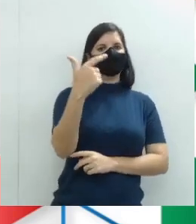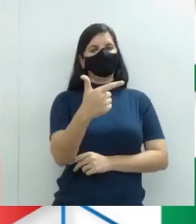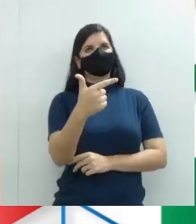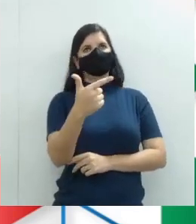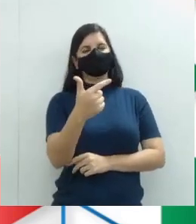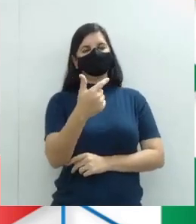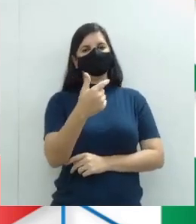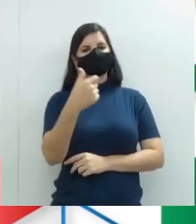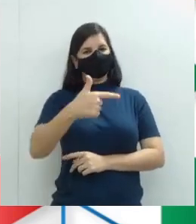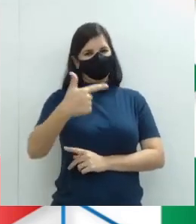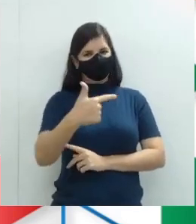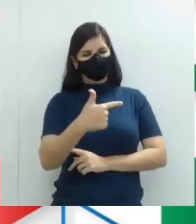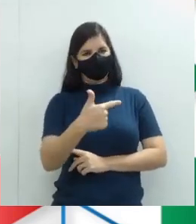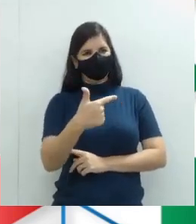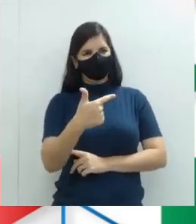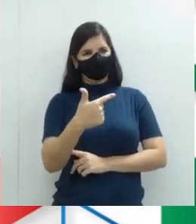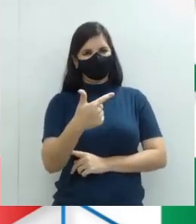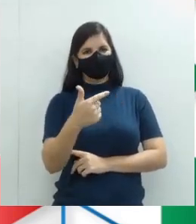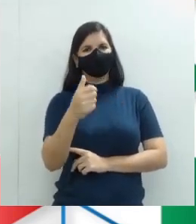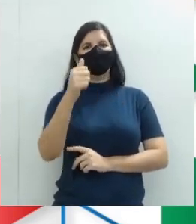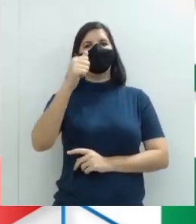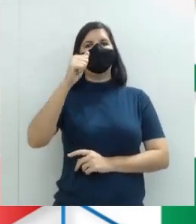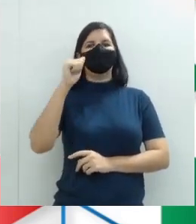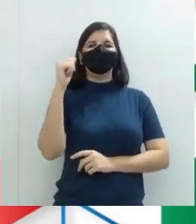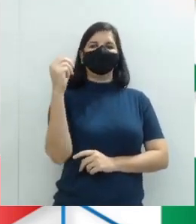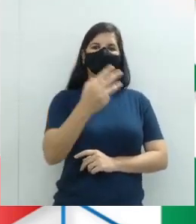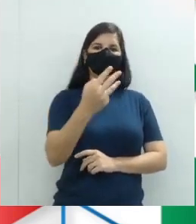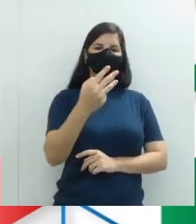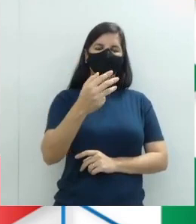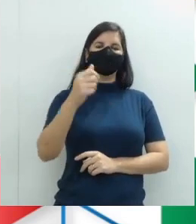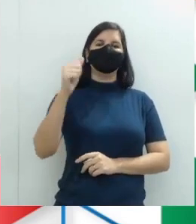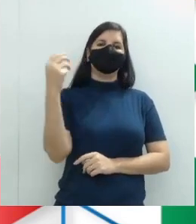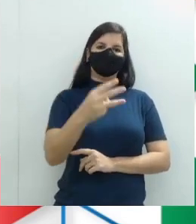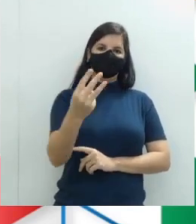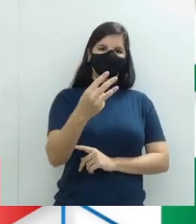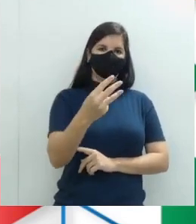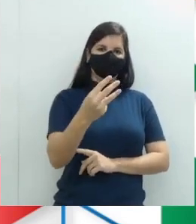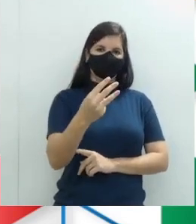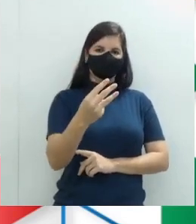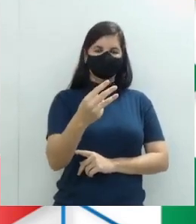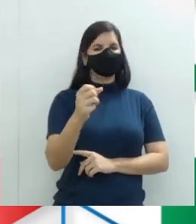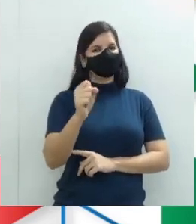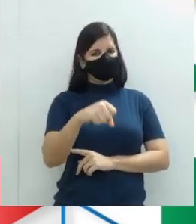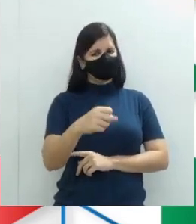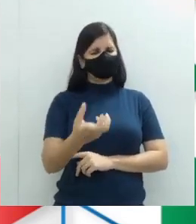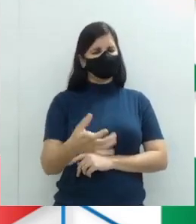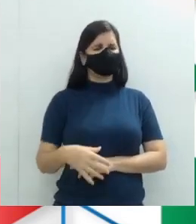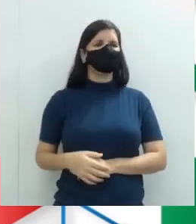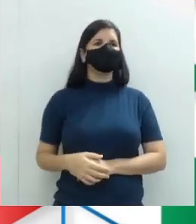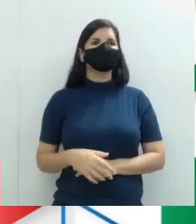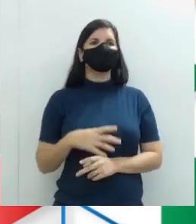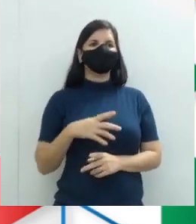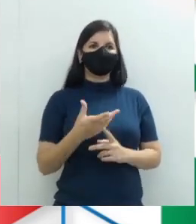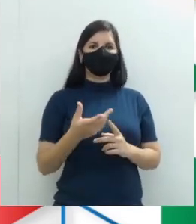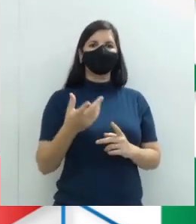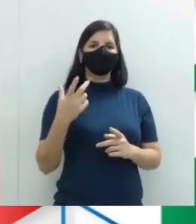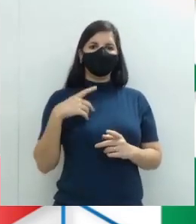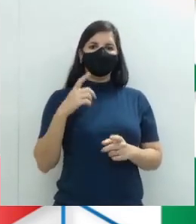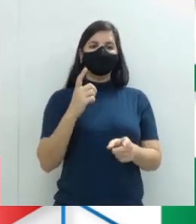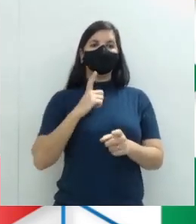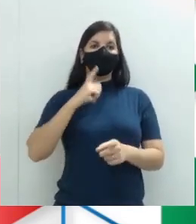termo. Exatamente. A3 seria o terceiro termo? Exatamente. Então, e ela foi dada